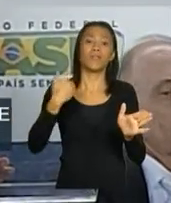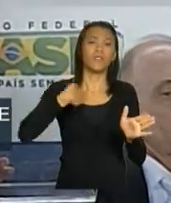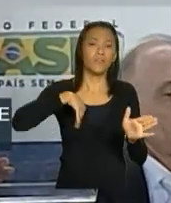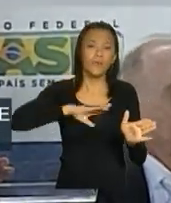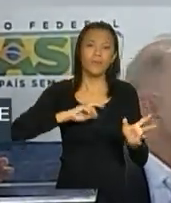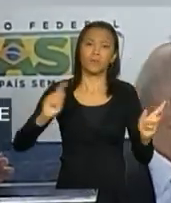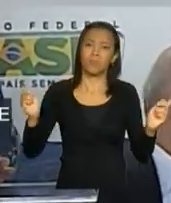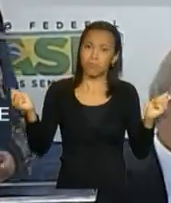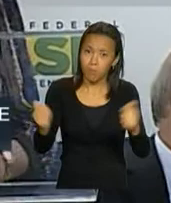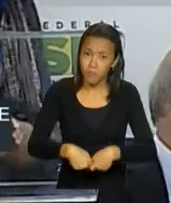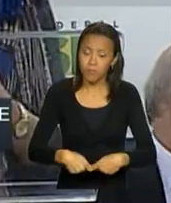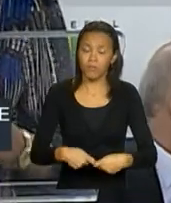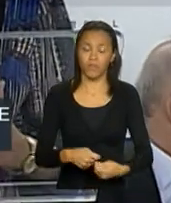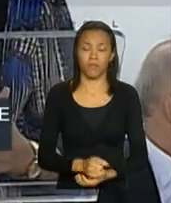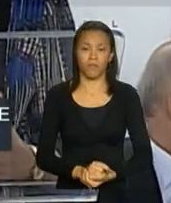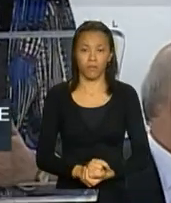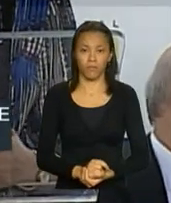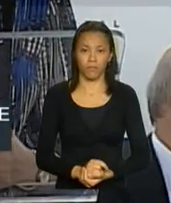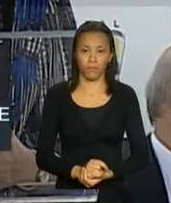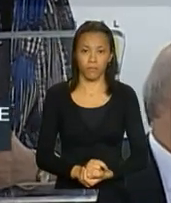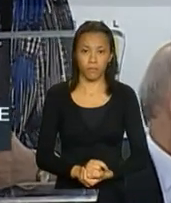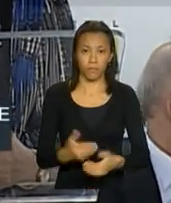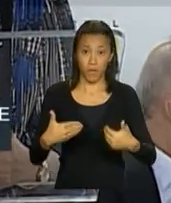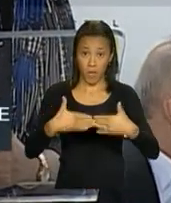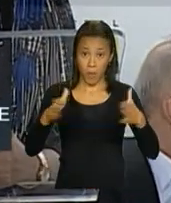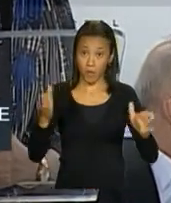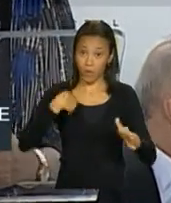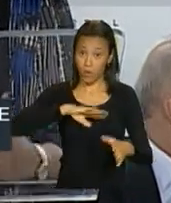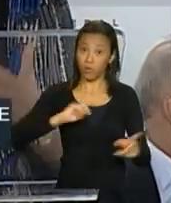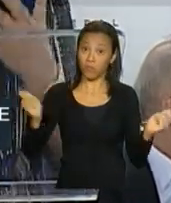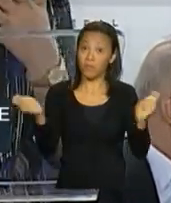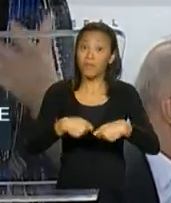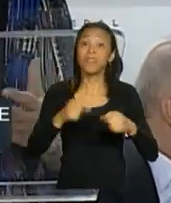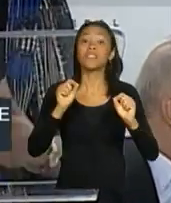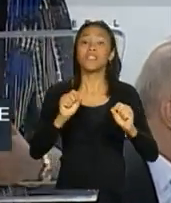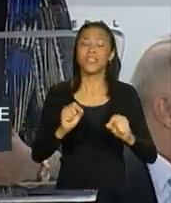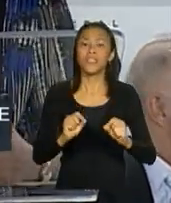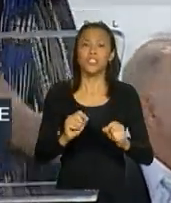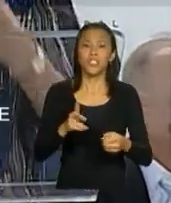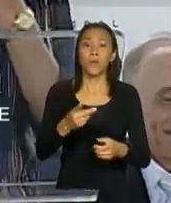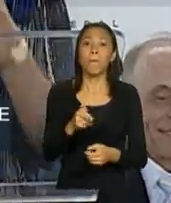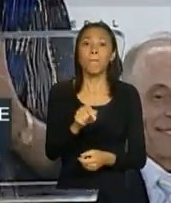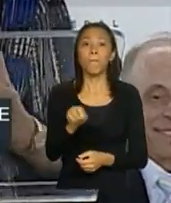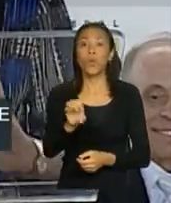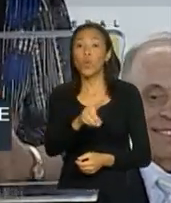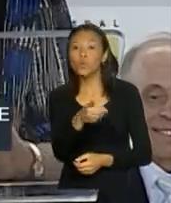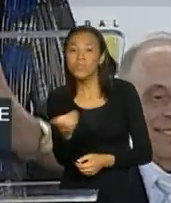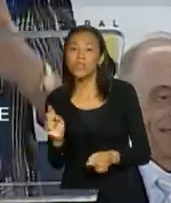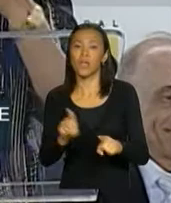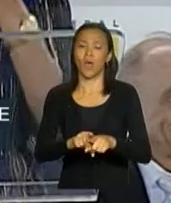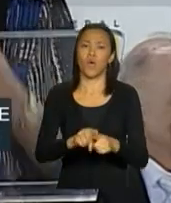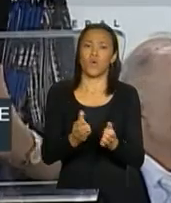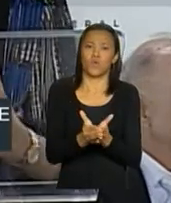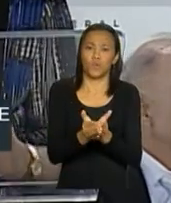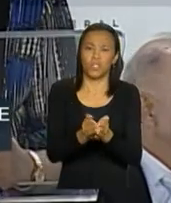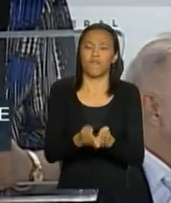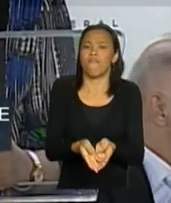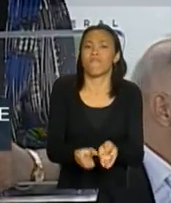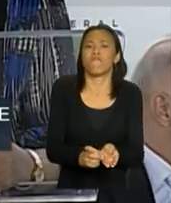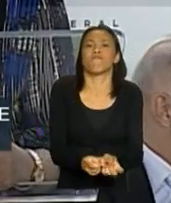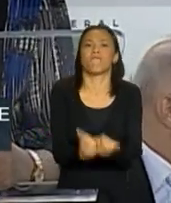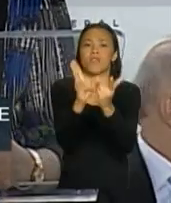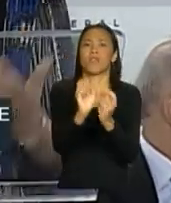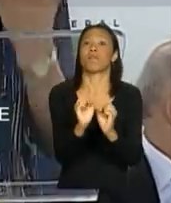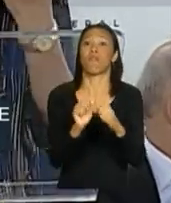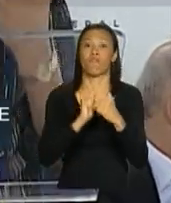capacidade e amplia a nossa capacidade de produzir descolar desportar